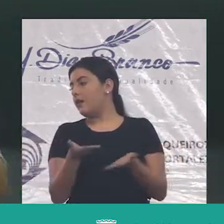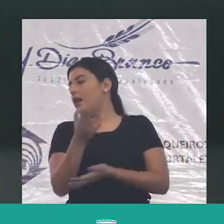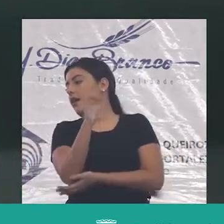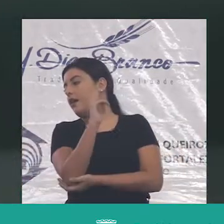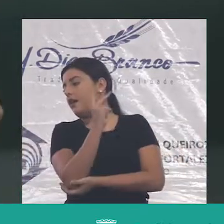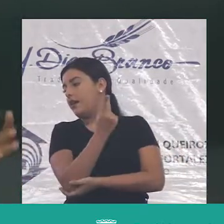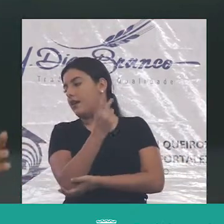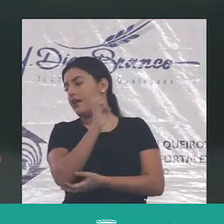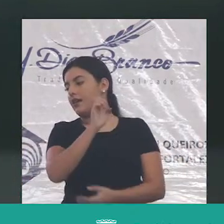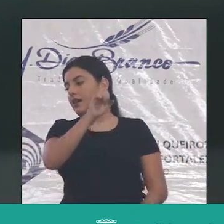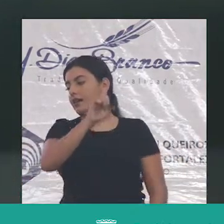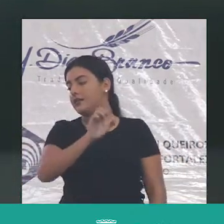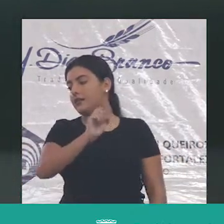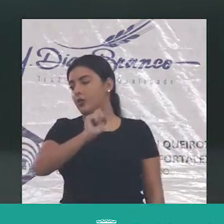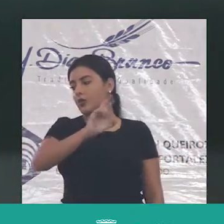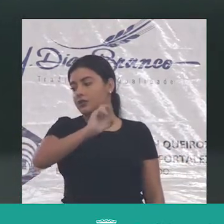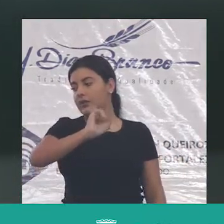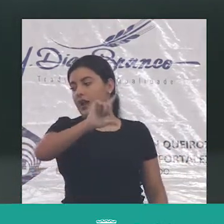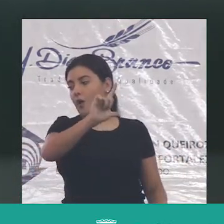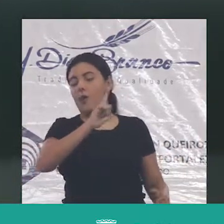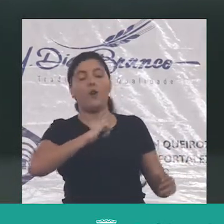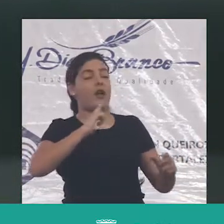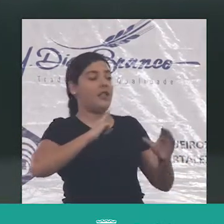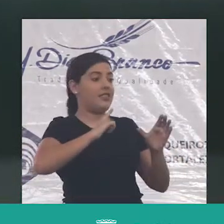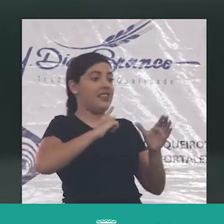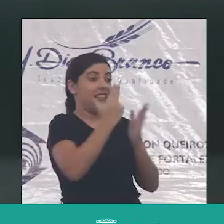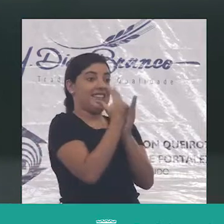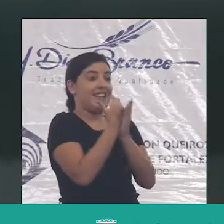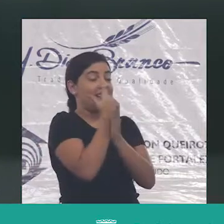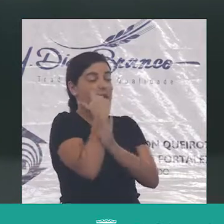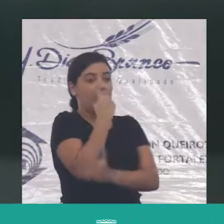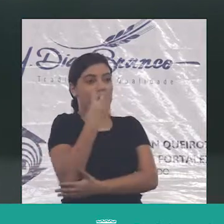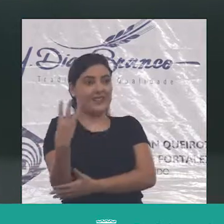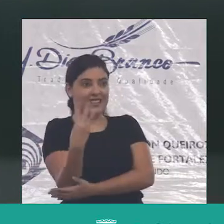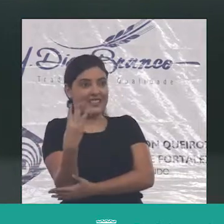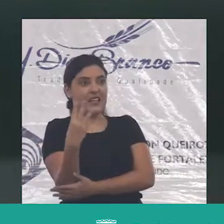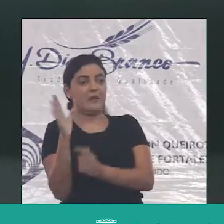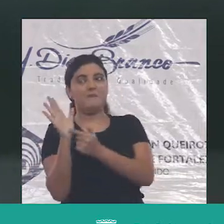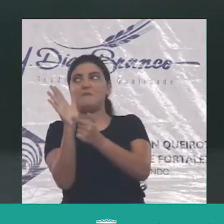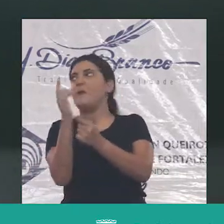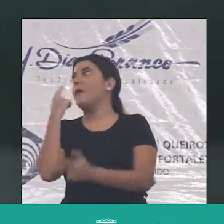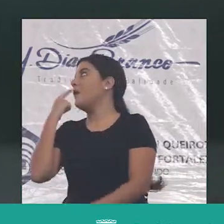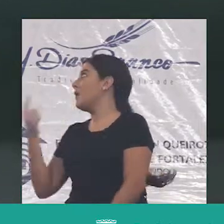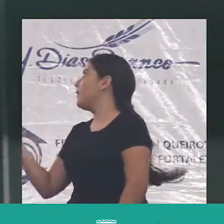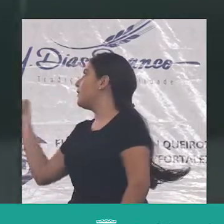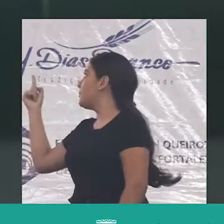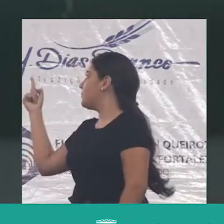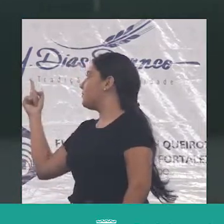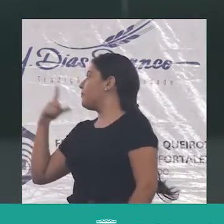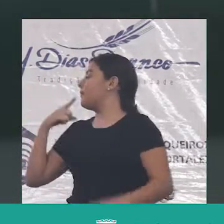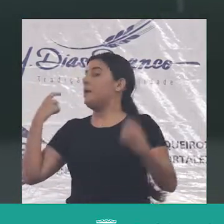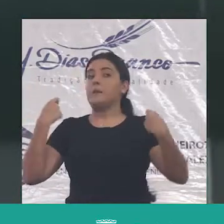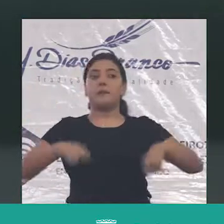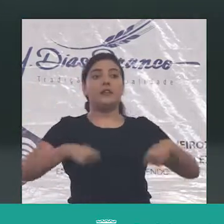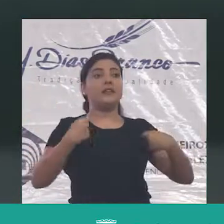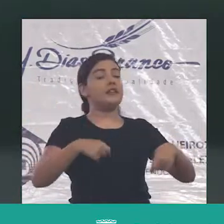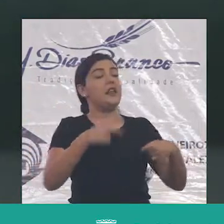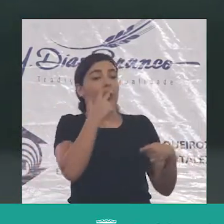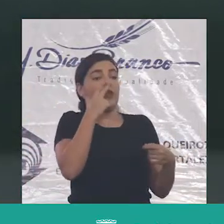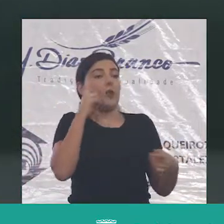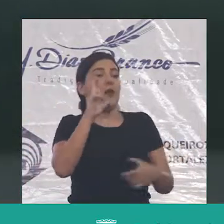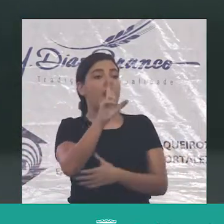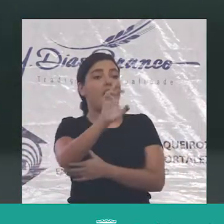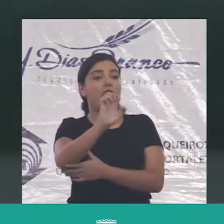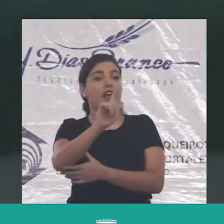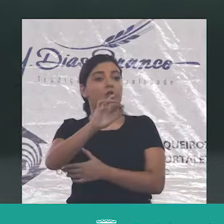eu só sei que é um hexágono. Mas se eu disser prisma hexagonal regular, eu já sei que esse hexágono é um hexágono regular,